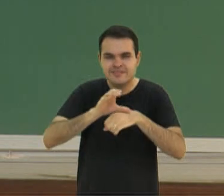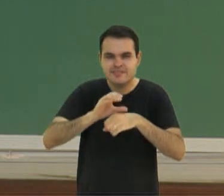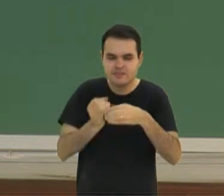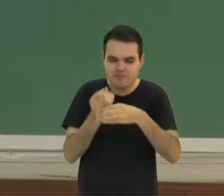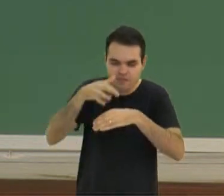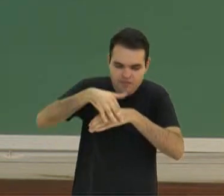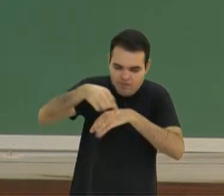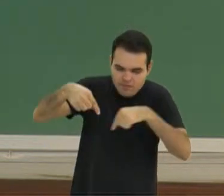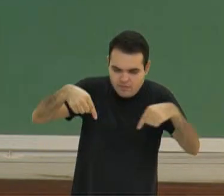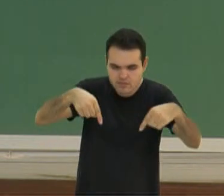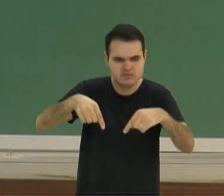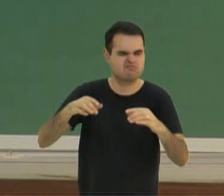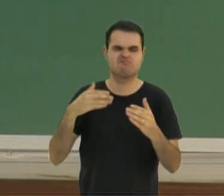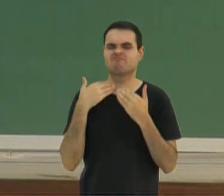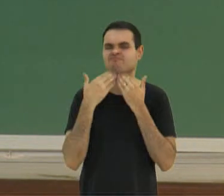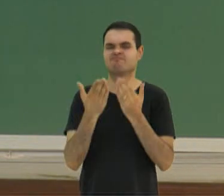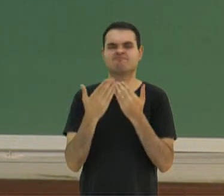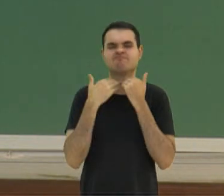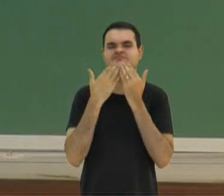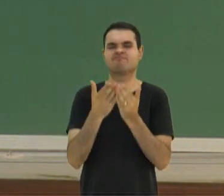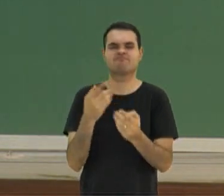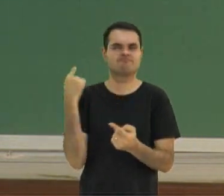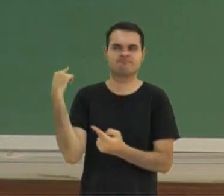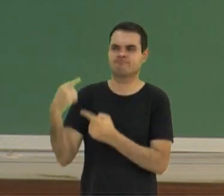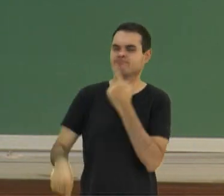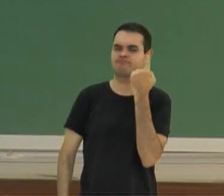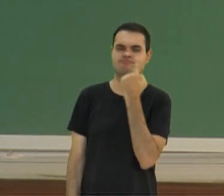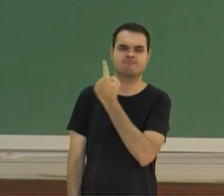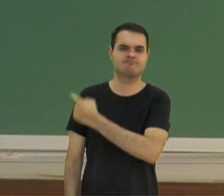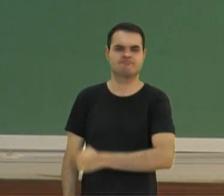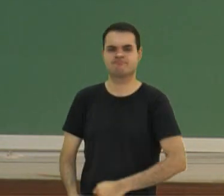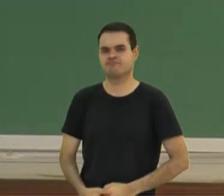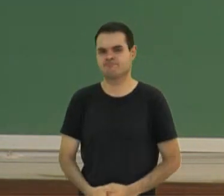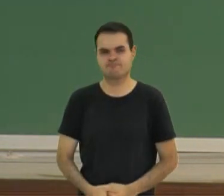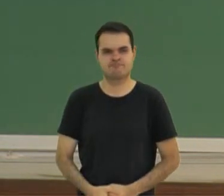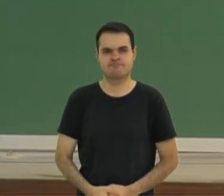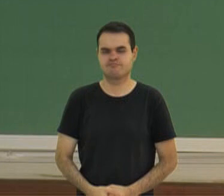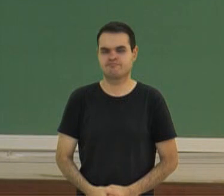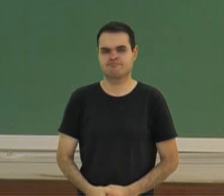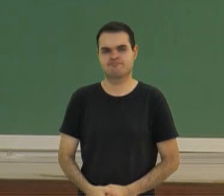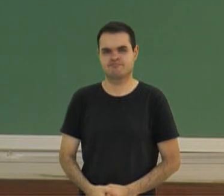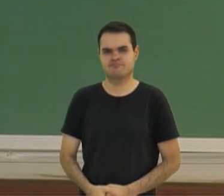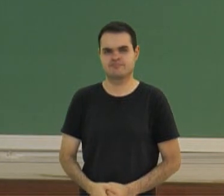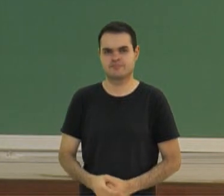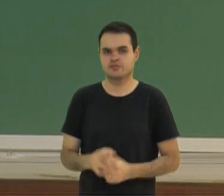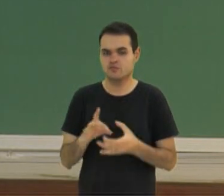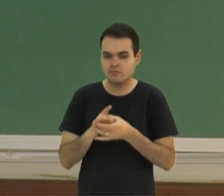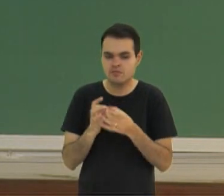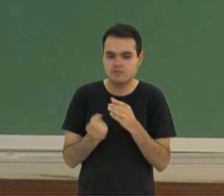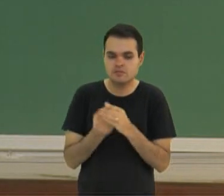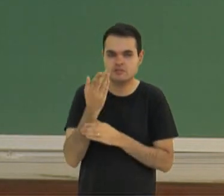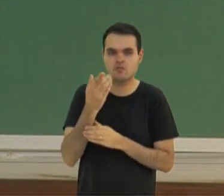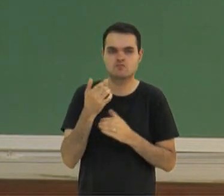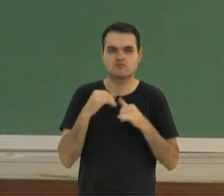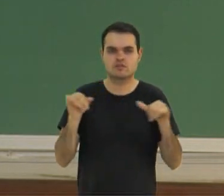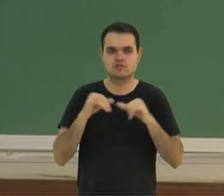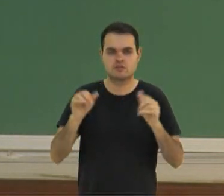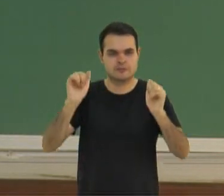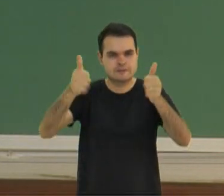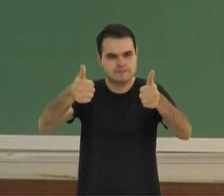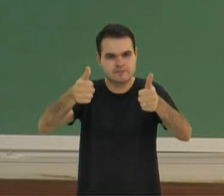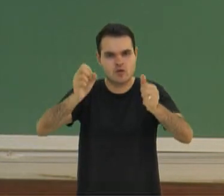a ver, né? Isso aqui não tem nada a ver com a questão ali, com a questão de geração de energia. Beleza?